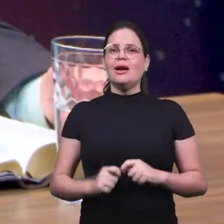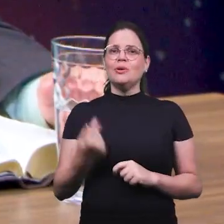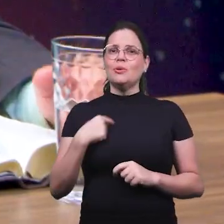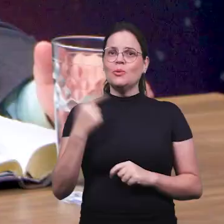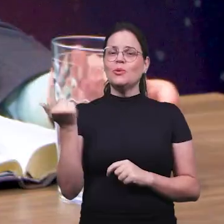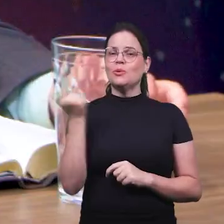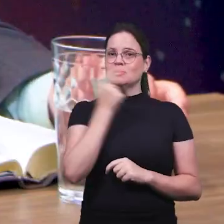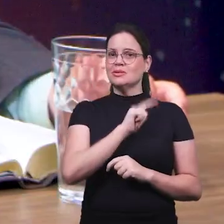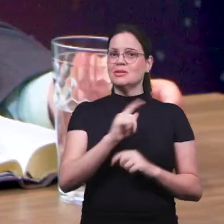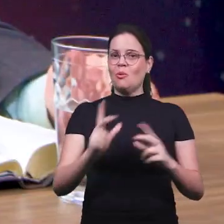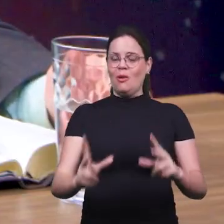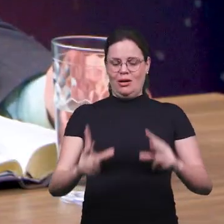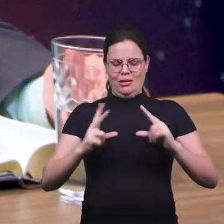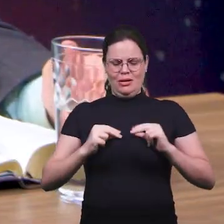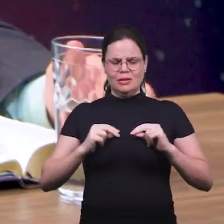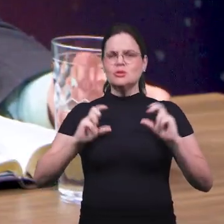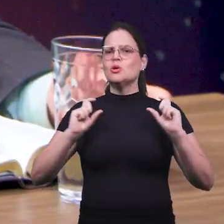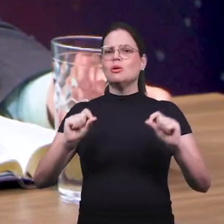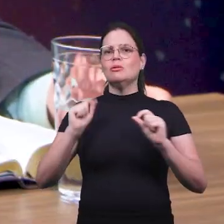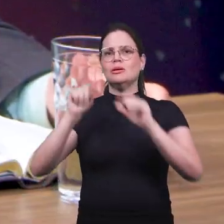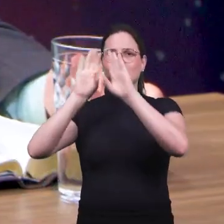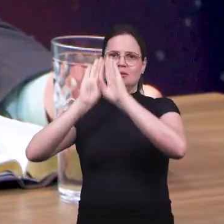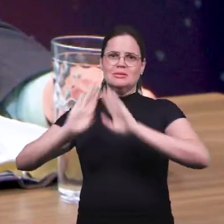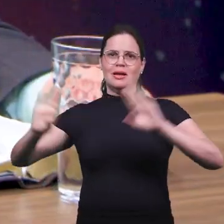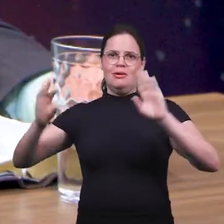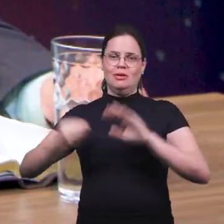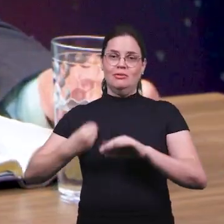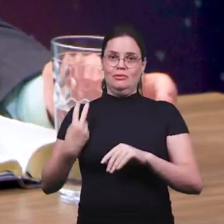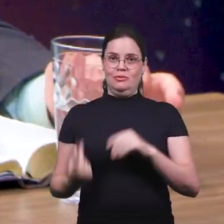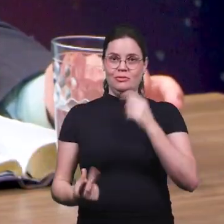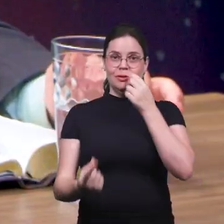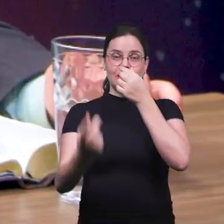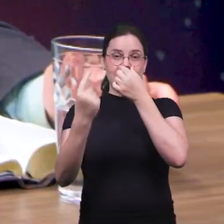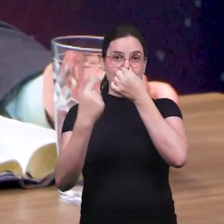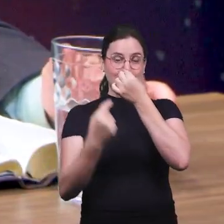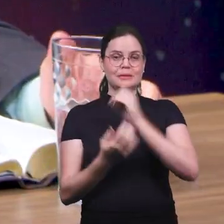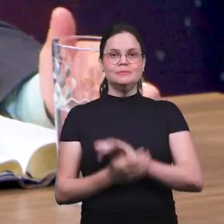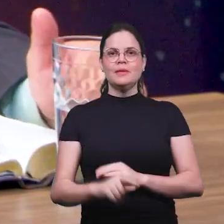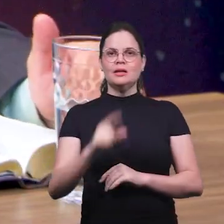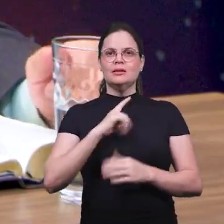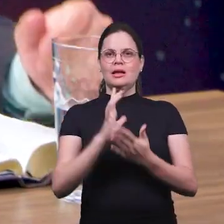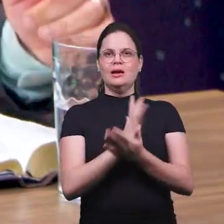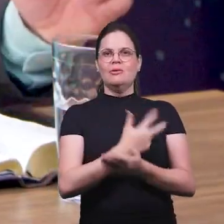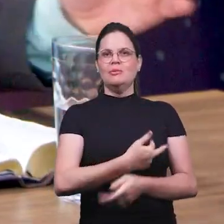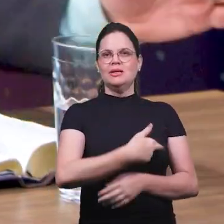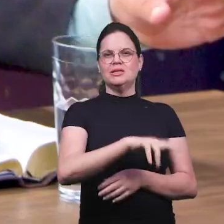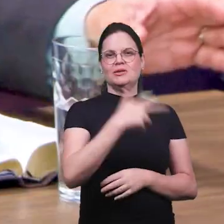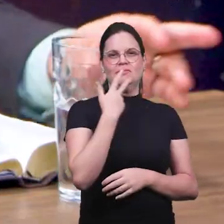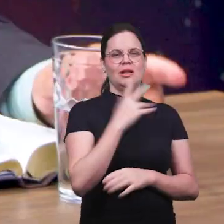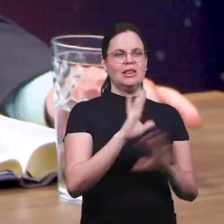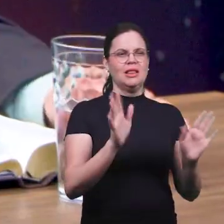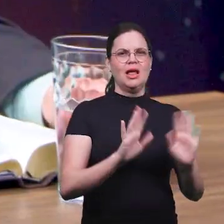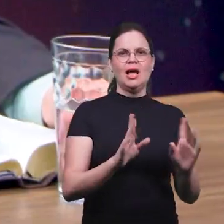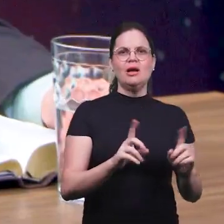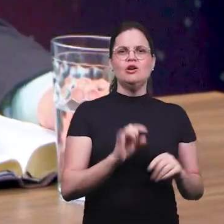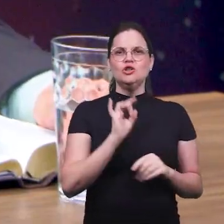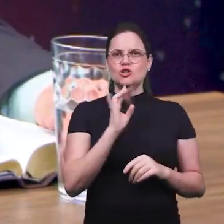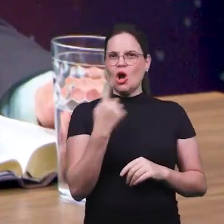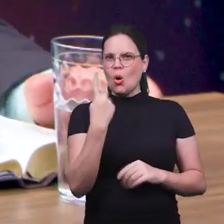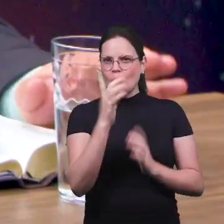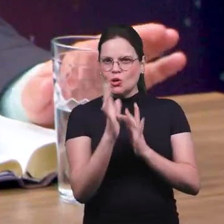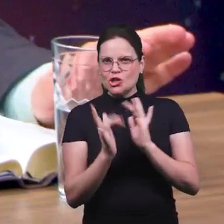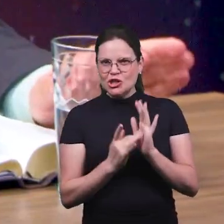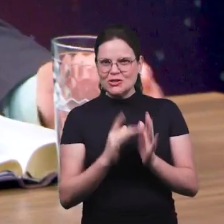tenta substituir esse sacrifício, esse acesso à herança. Não é só isso, tem também fulano, tem também...